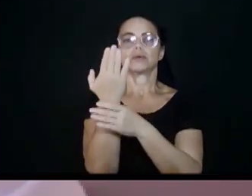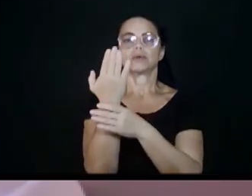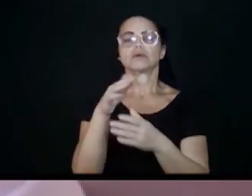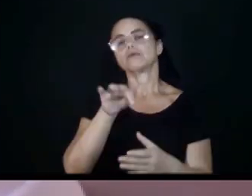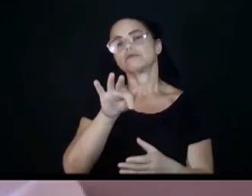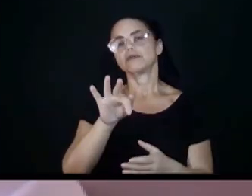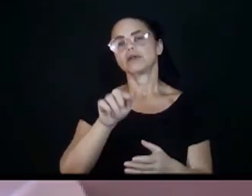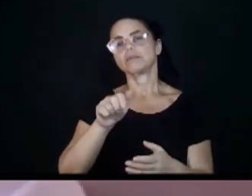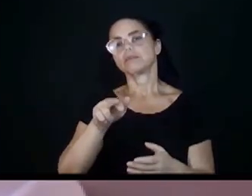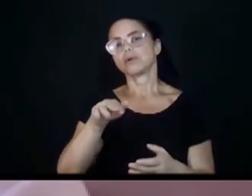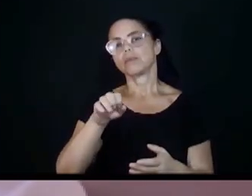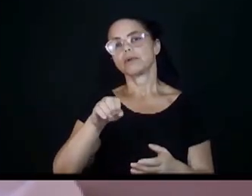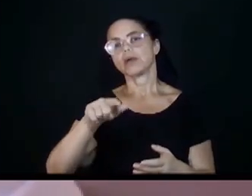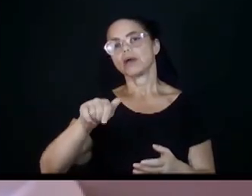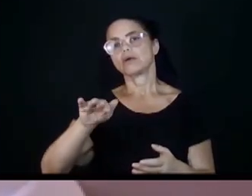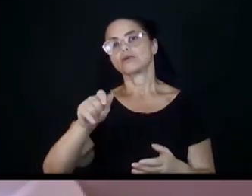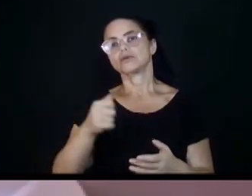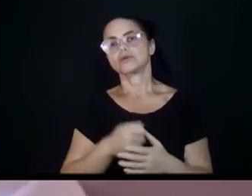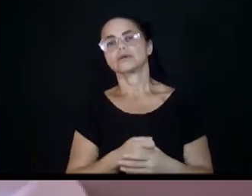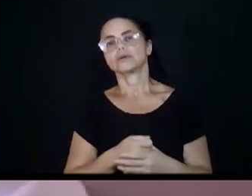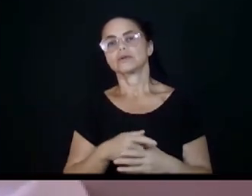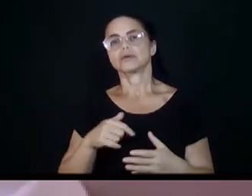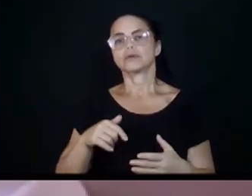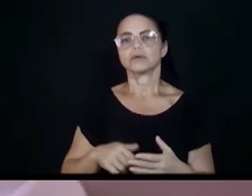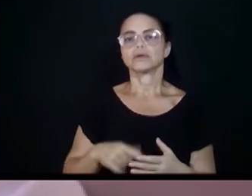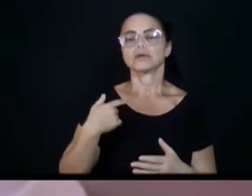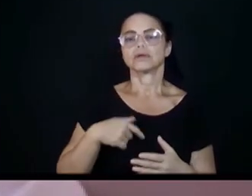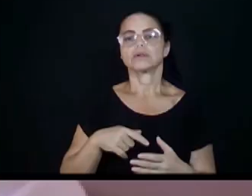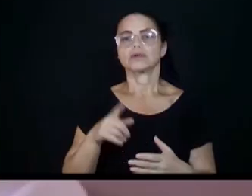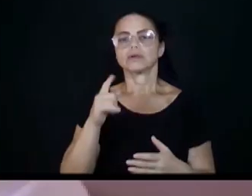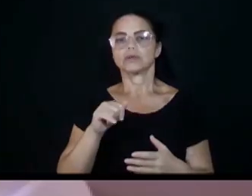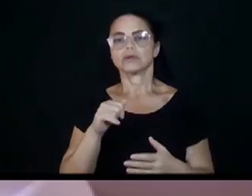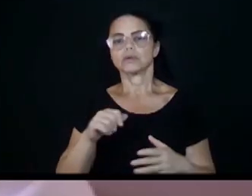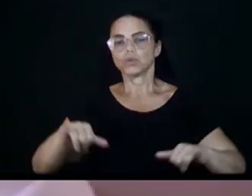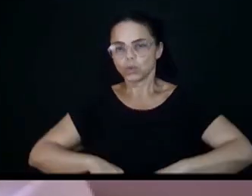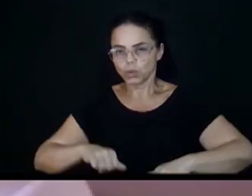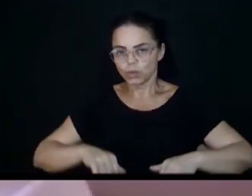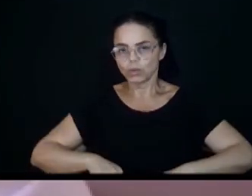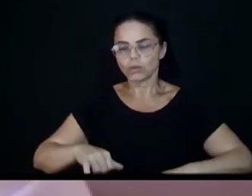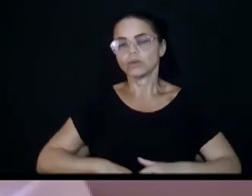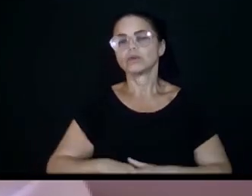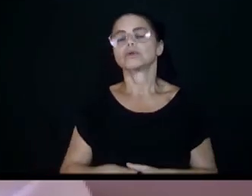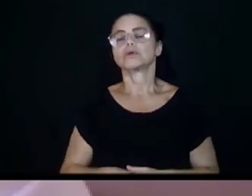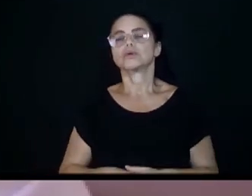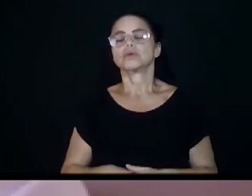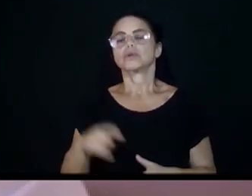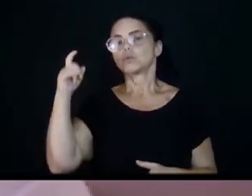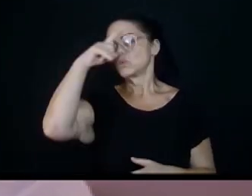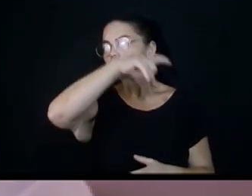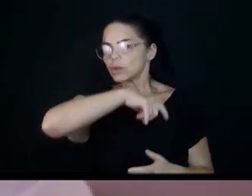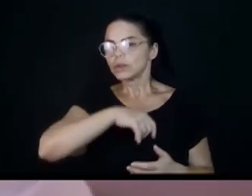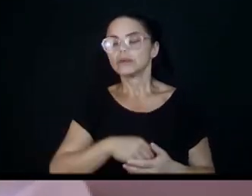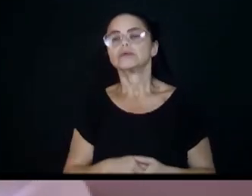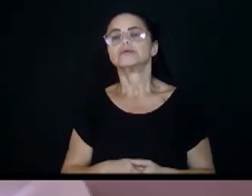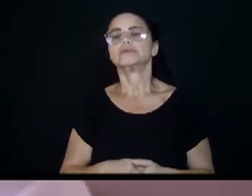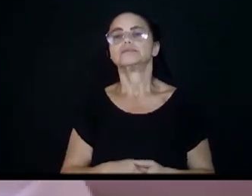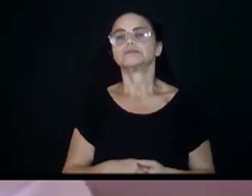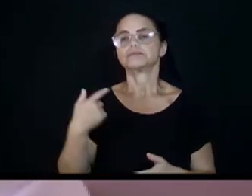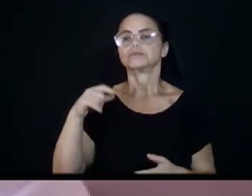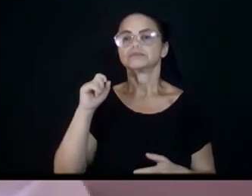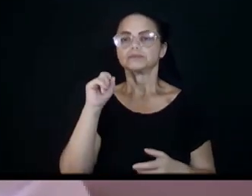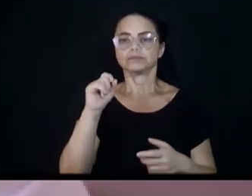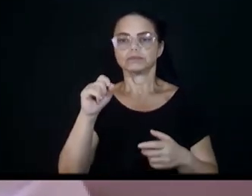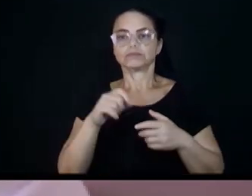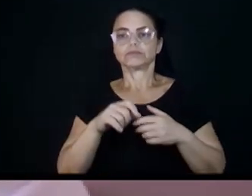eles realmente eles sofrem, eles têm muita dificuldade, né? E isso faz com que